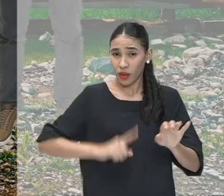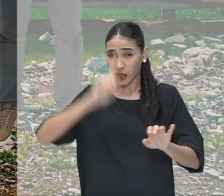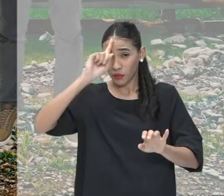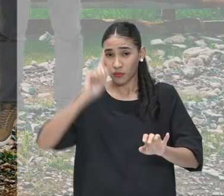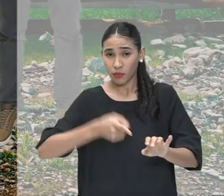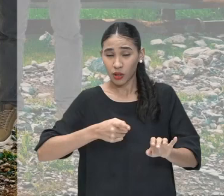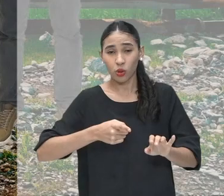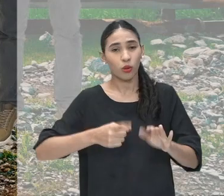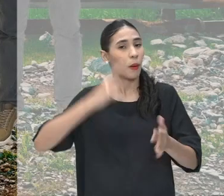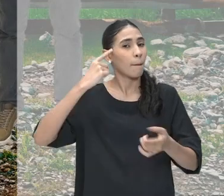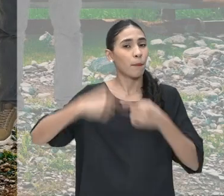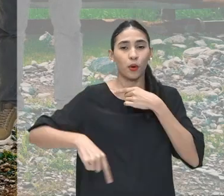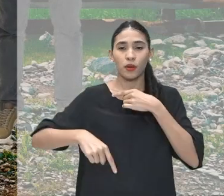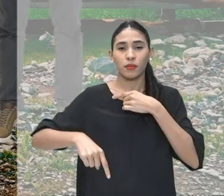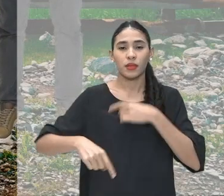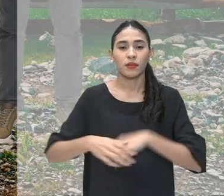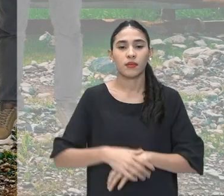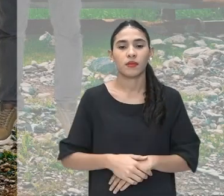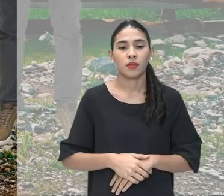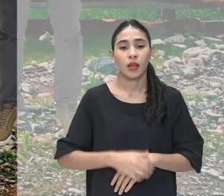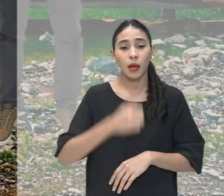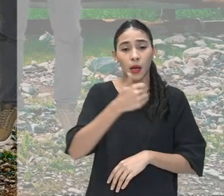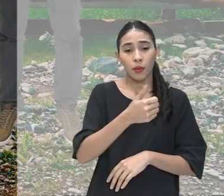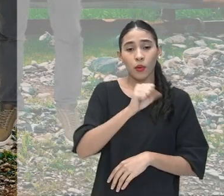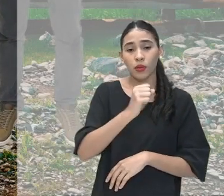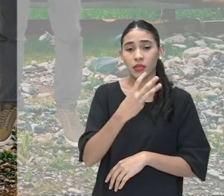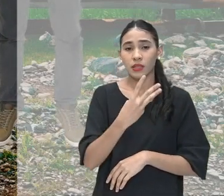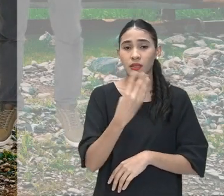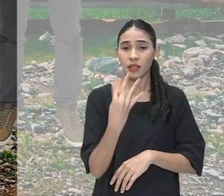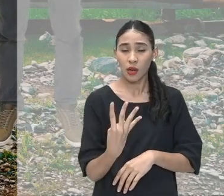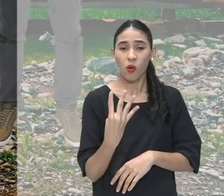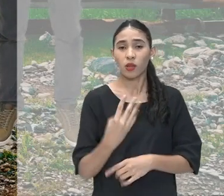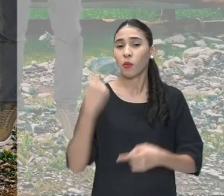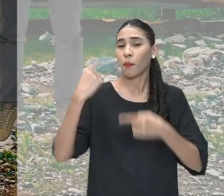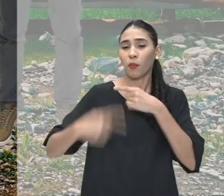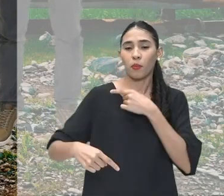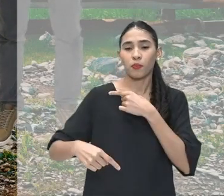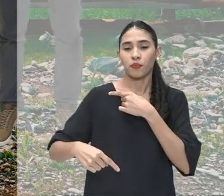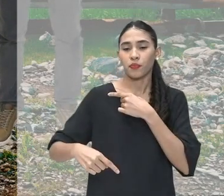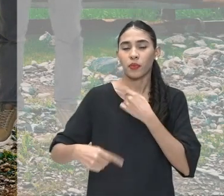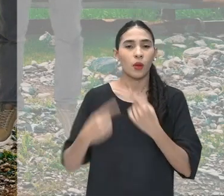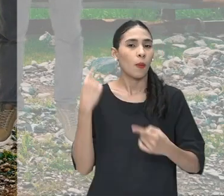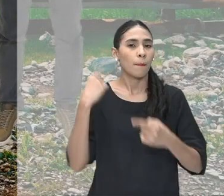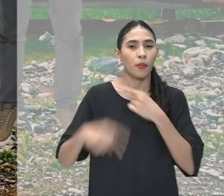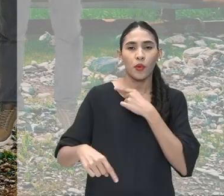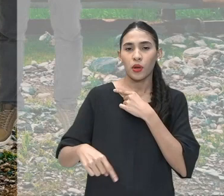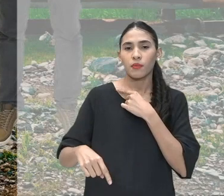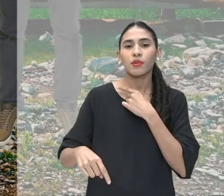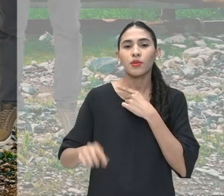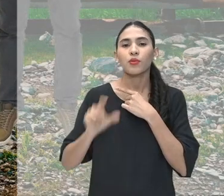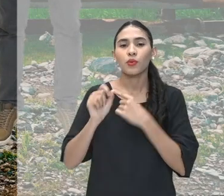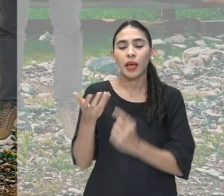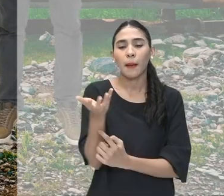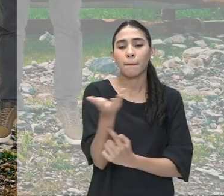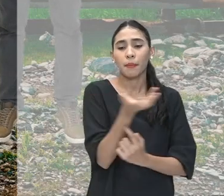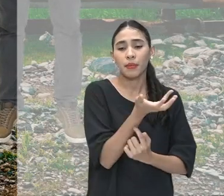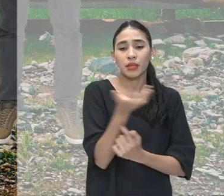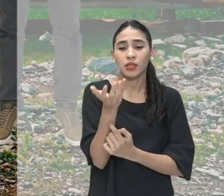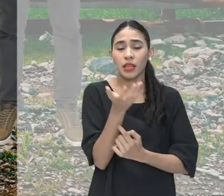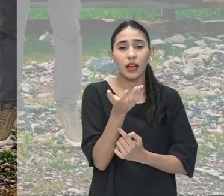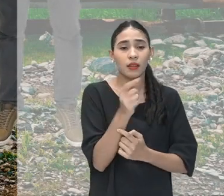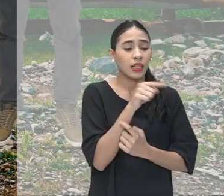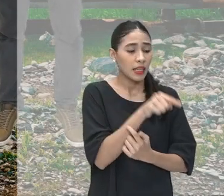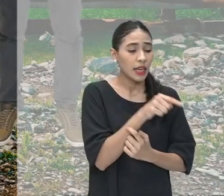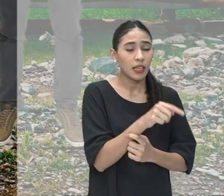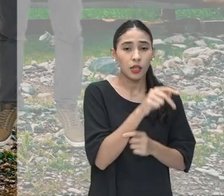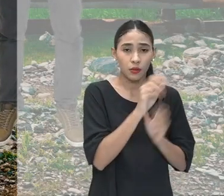chamada Lei dos Pobres, de 1834, proibiu o que eles chamam de vadiagem, entre aspas aqui, e os camponeses se